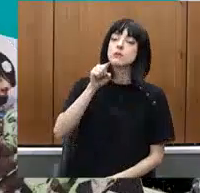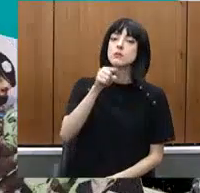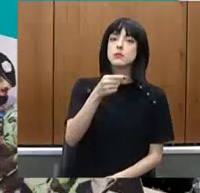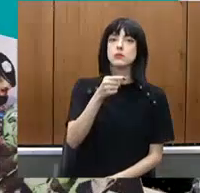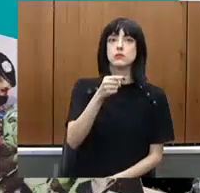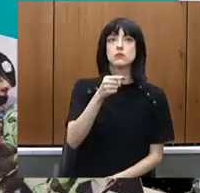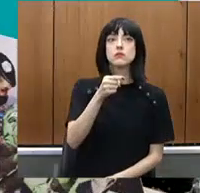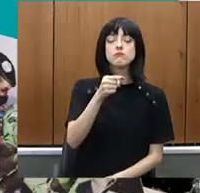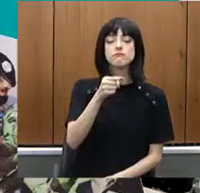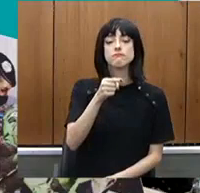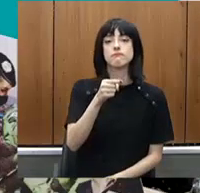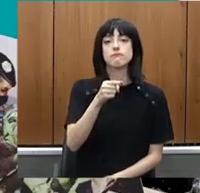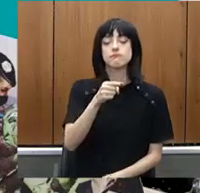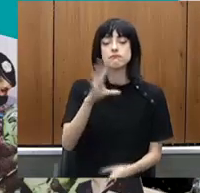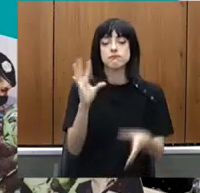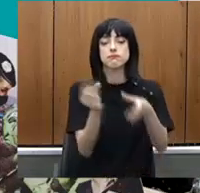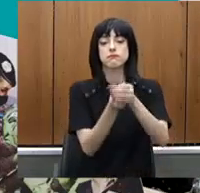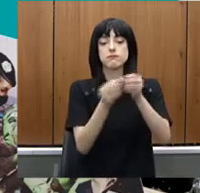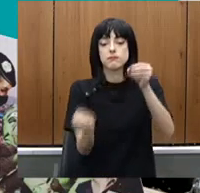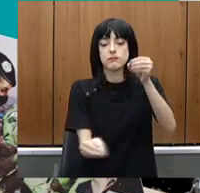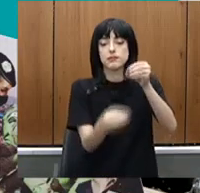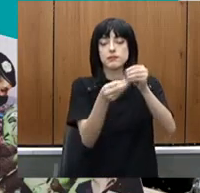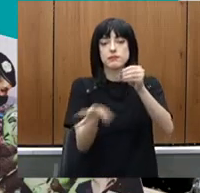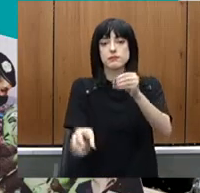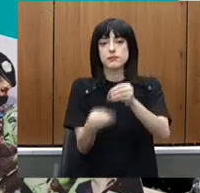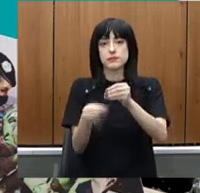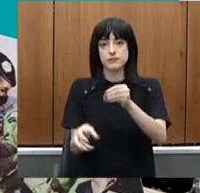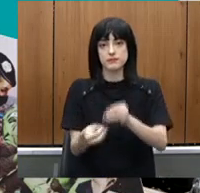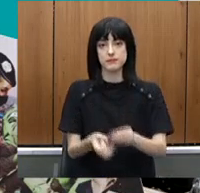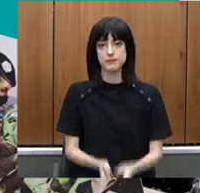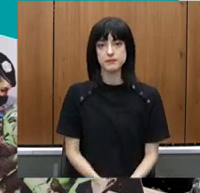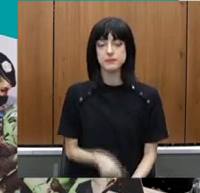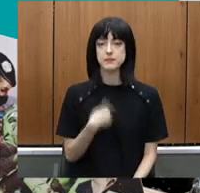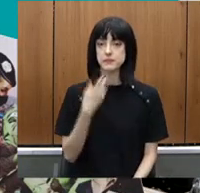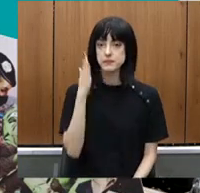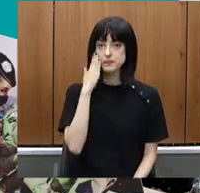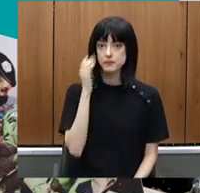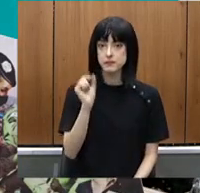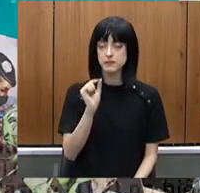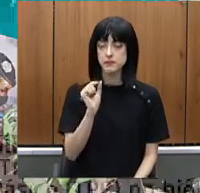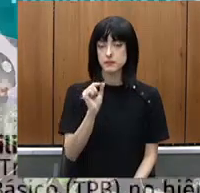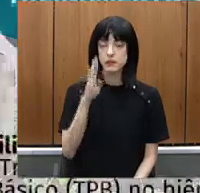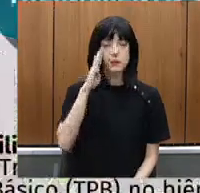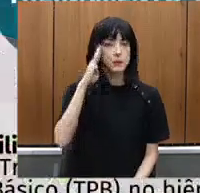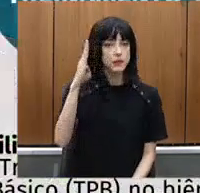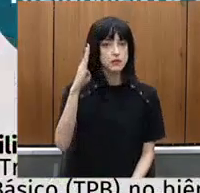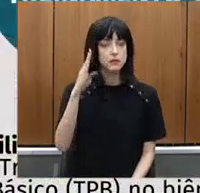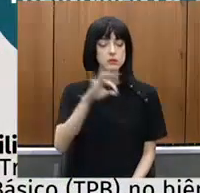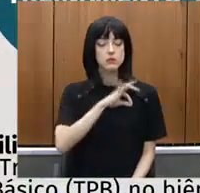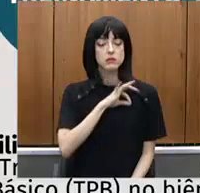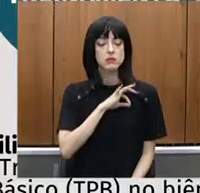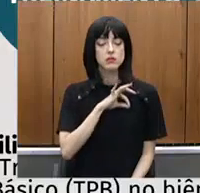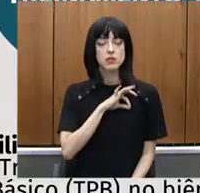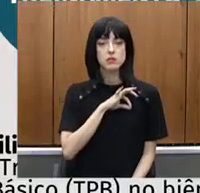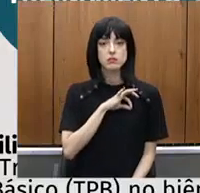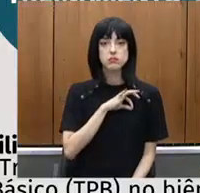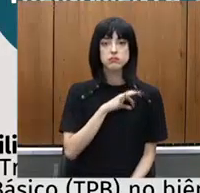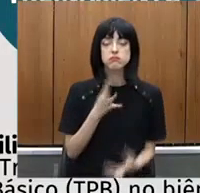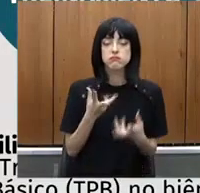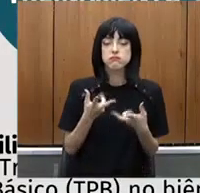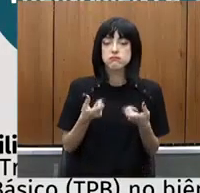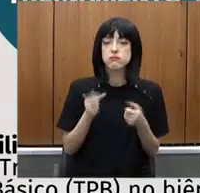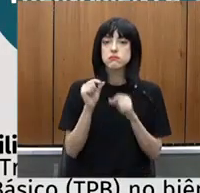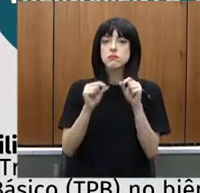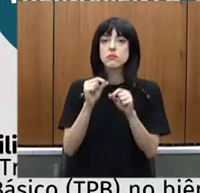nós sabemos que um grande diferencial para o nosso policiais ao treinamento então nós investimos bastante treinamento então nós temos aqui